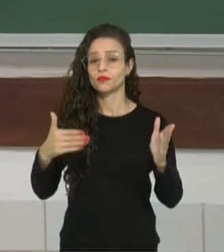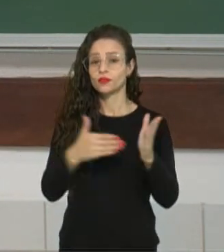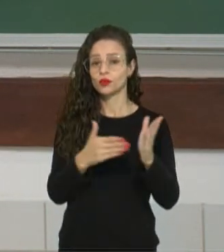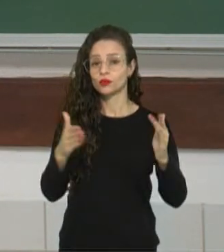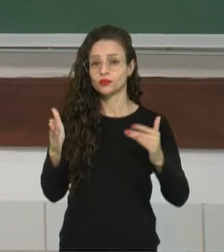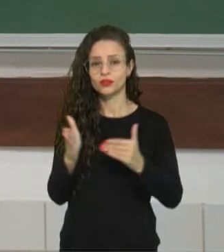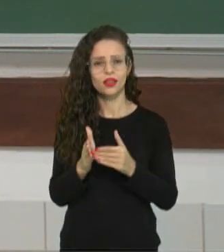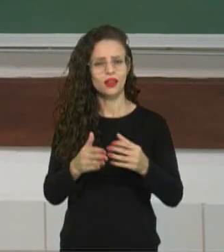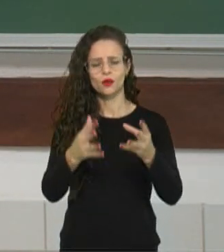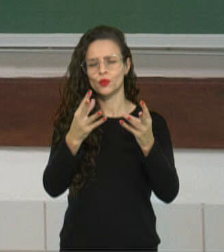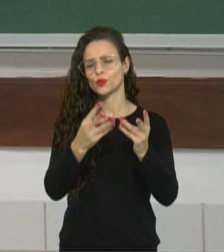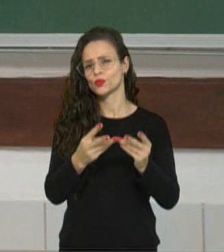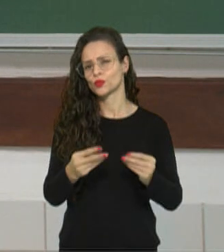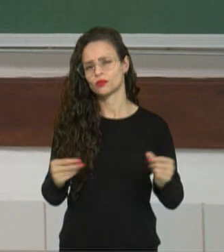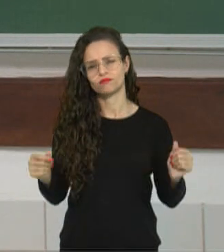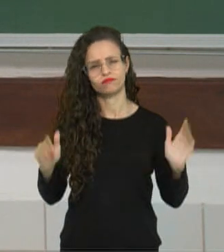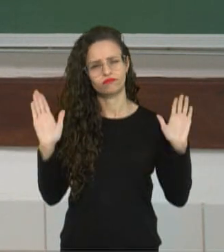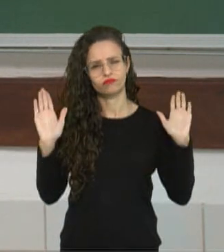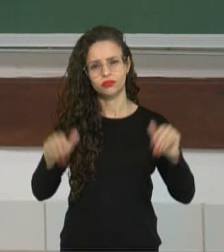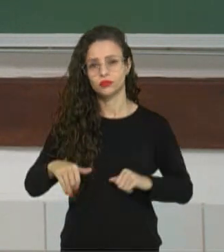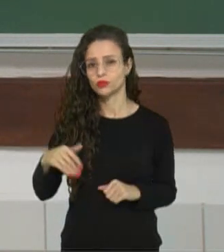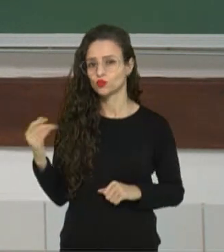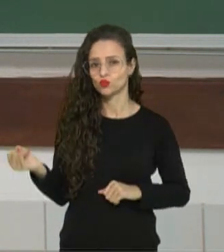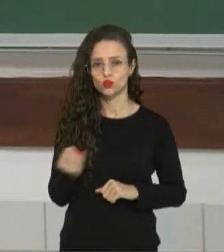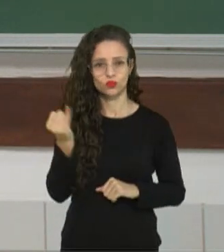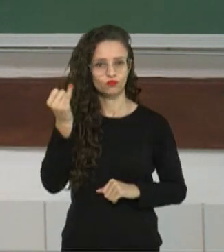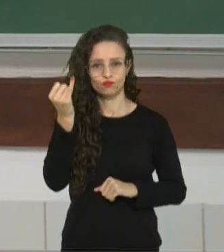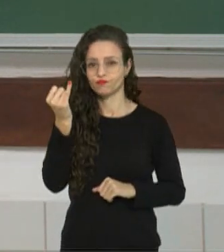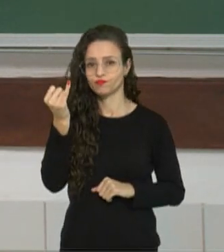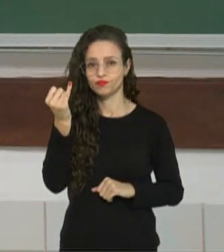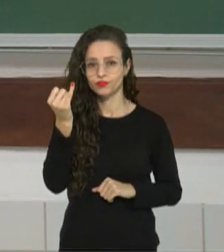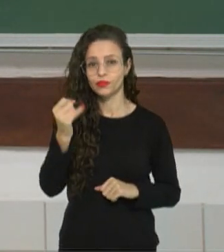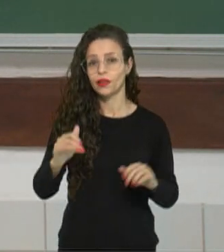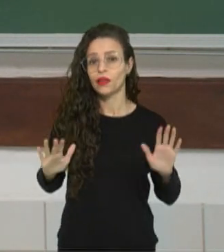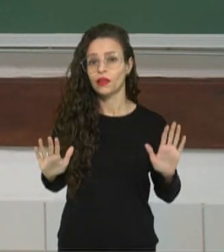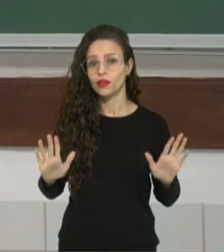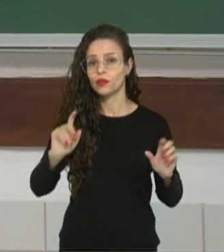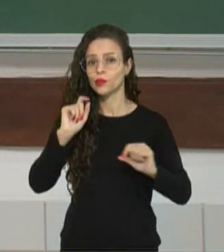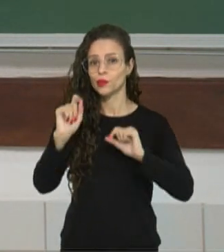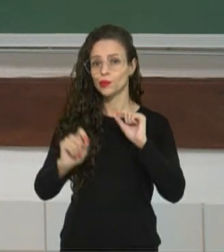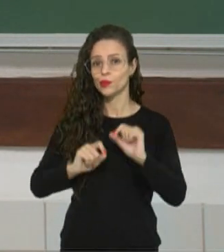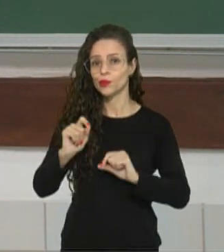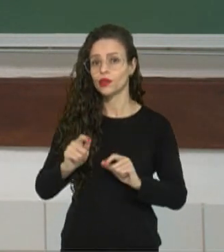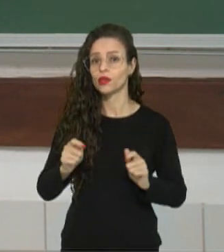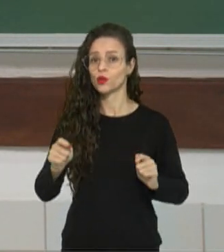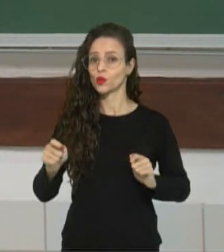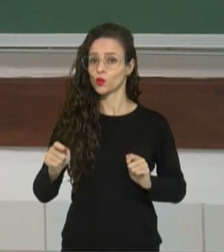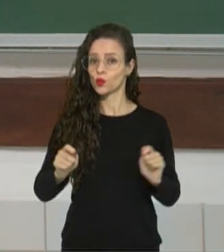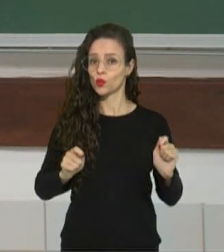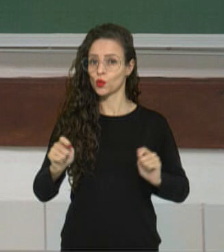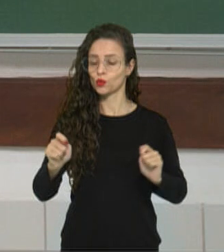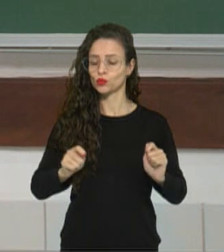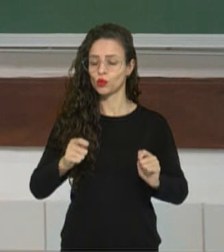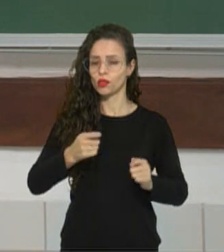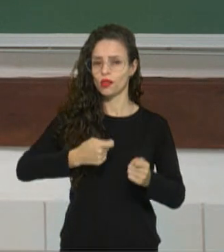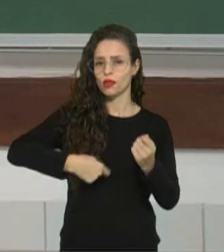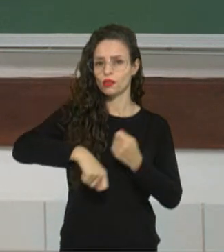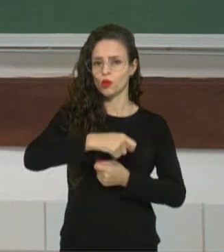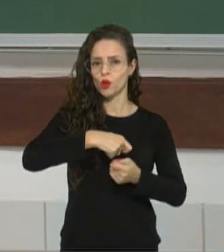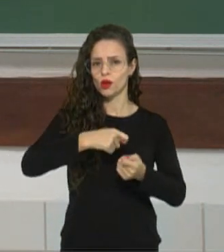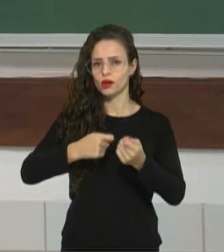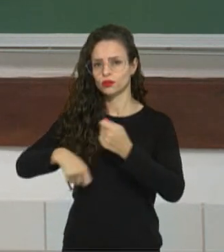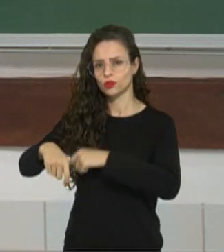fronteiras vão deixar de importar, por exemplo, para isso, e aí o que vai controlar as trocas entre